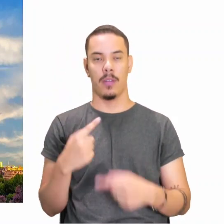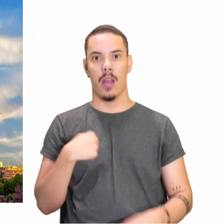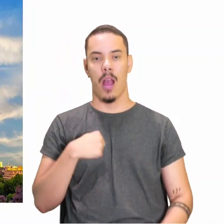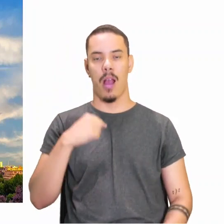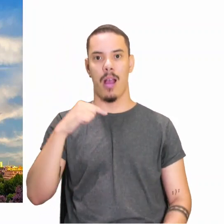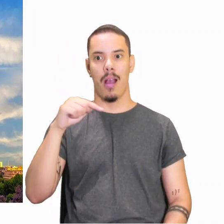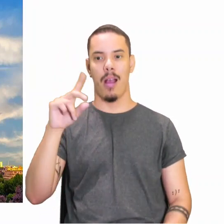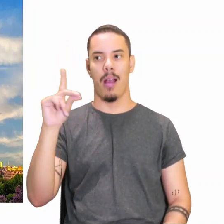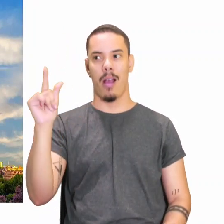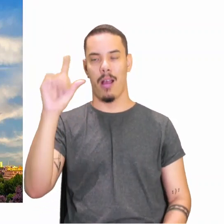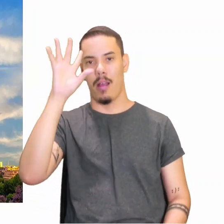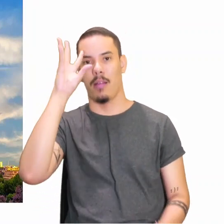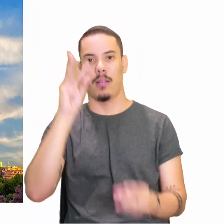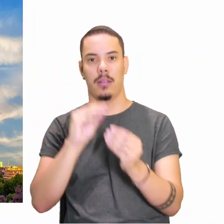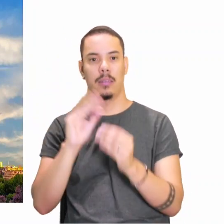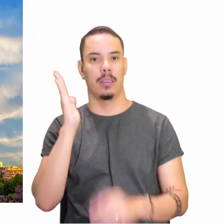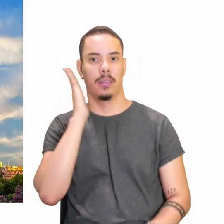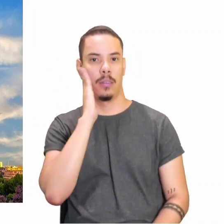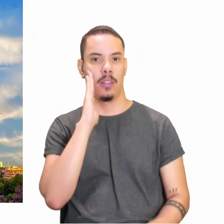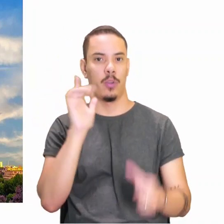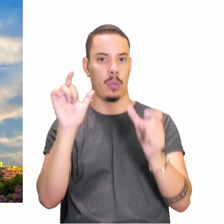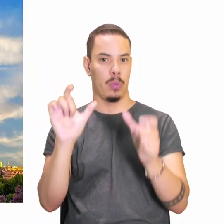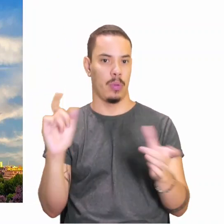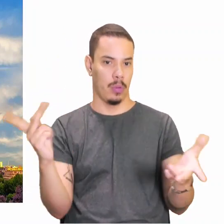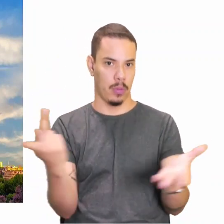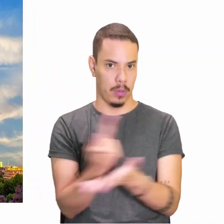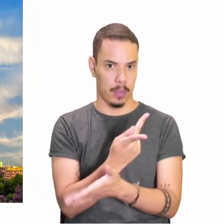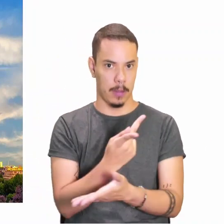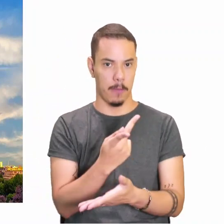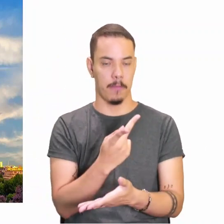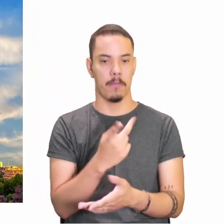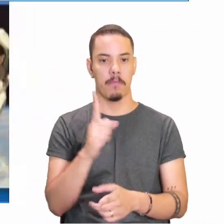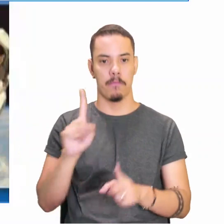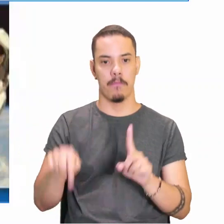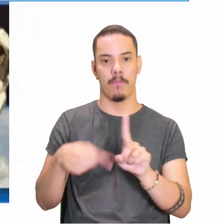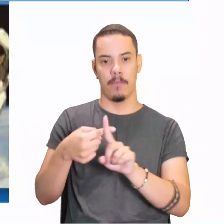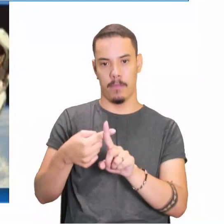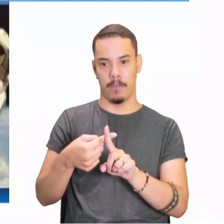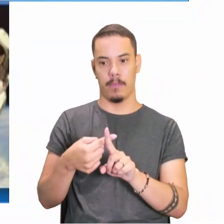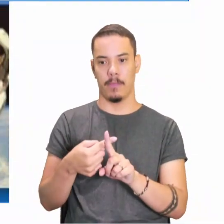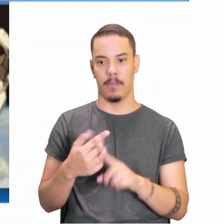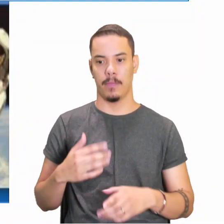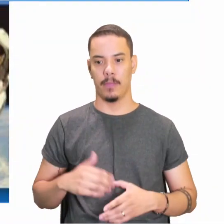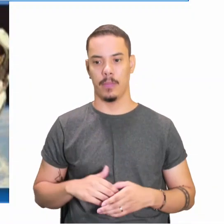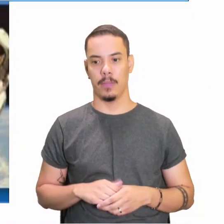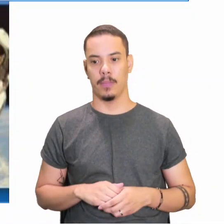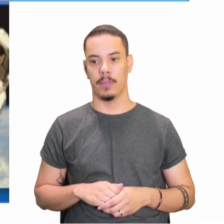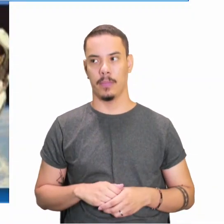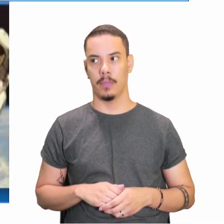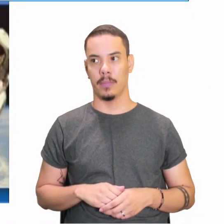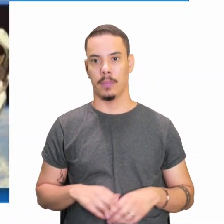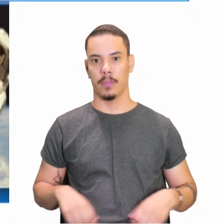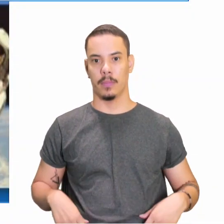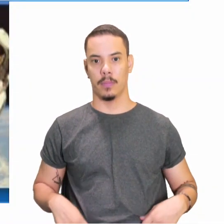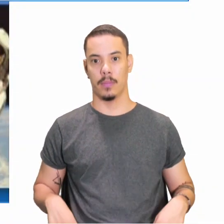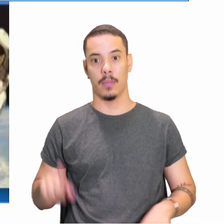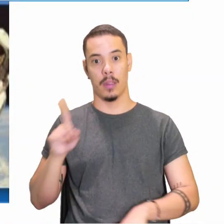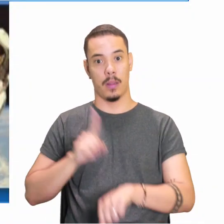onde está acontecendo, beleza? Bom, mais um elementos da narrativa. Vamos agora para o